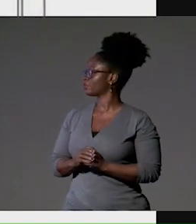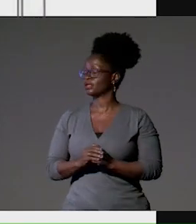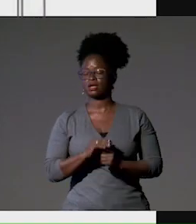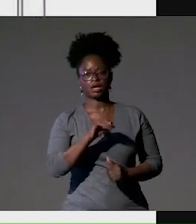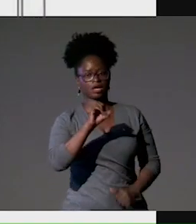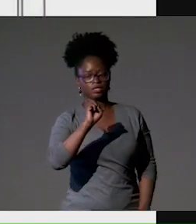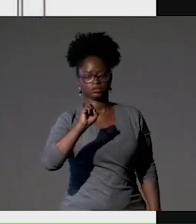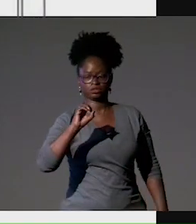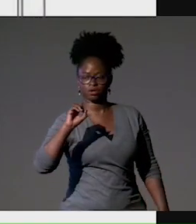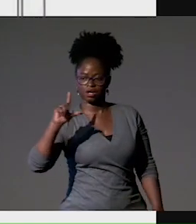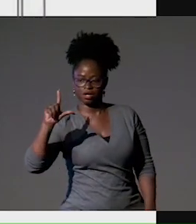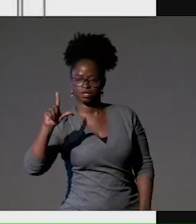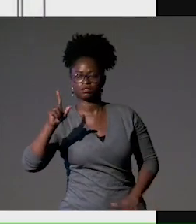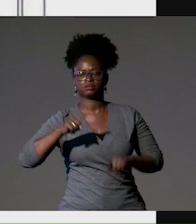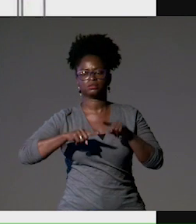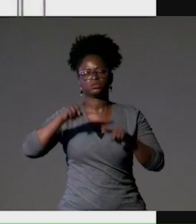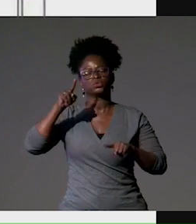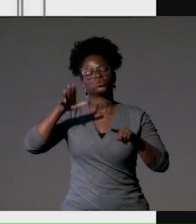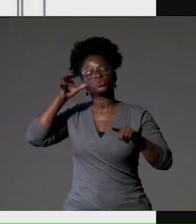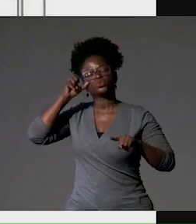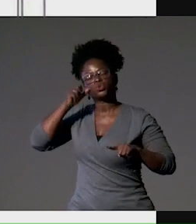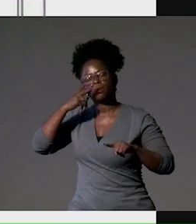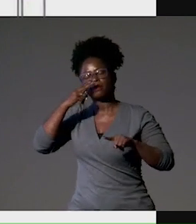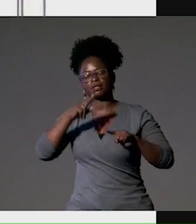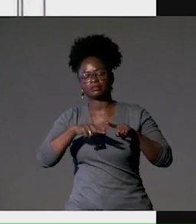SOL, que é o sono de ondas lentas.